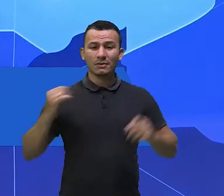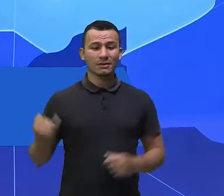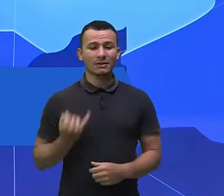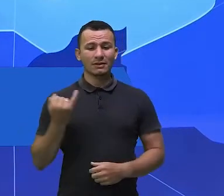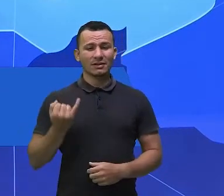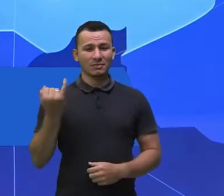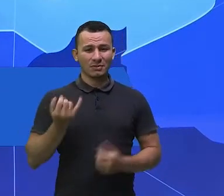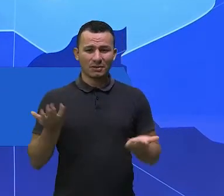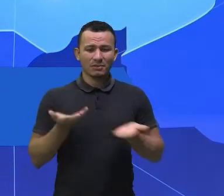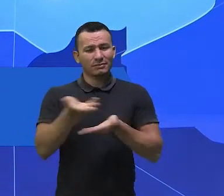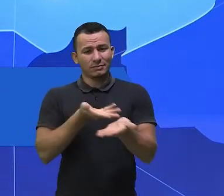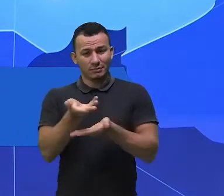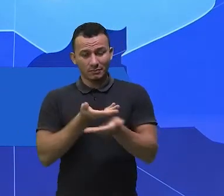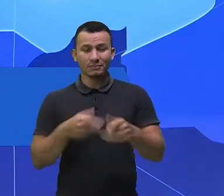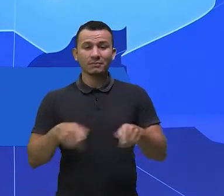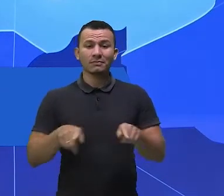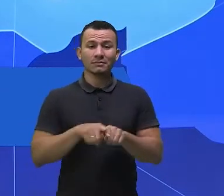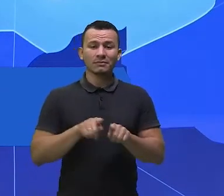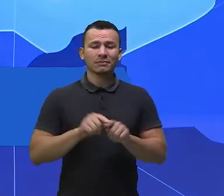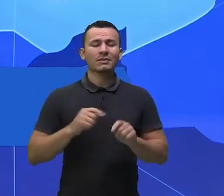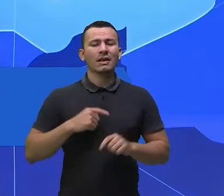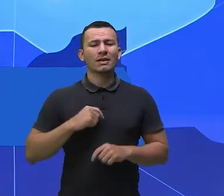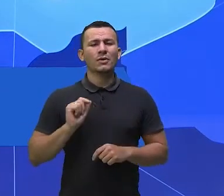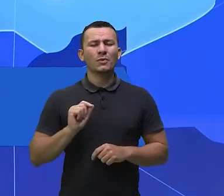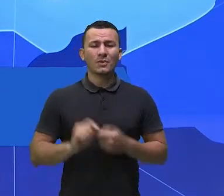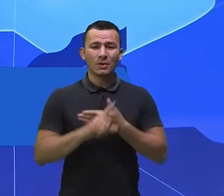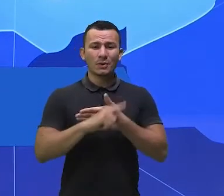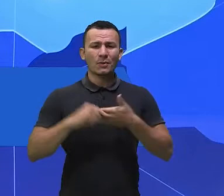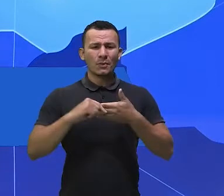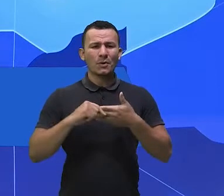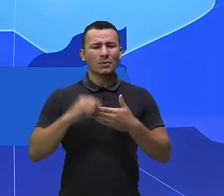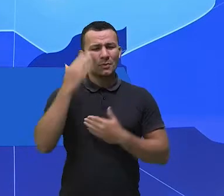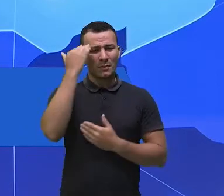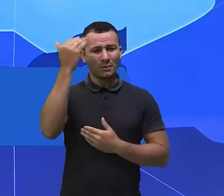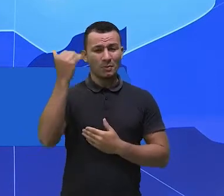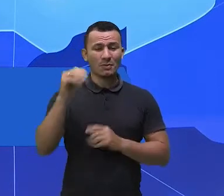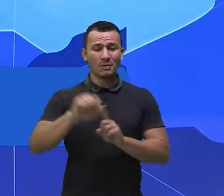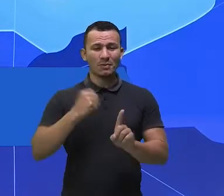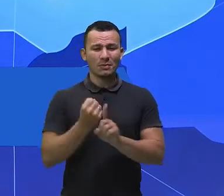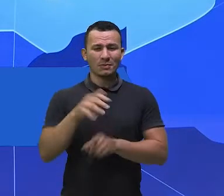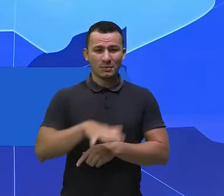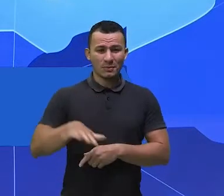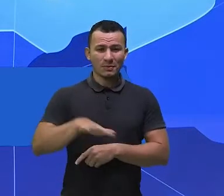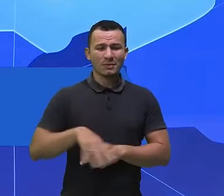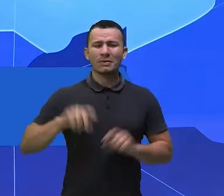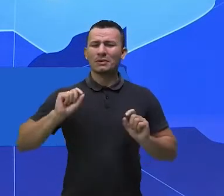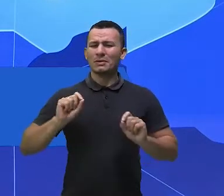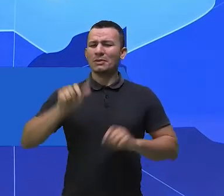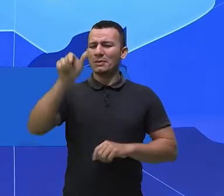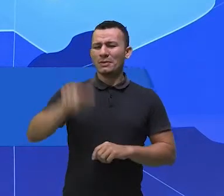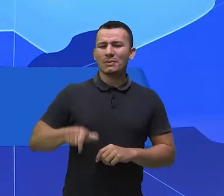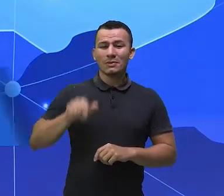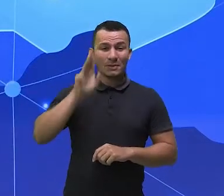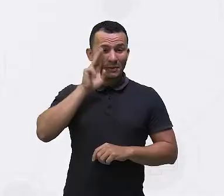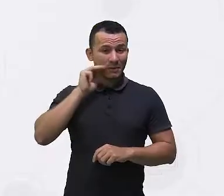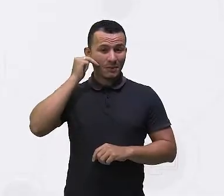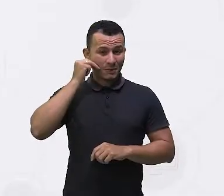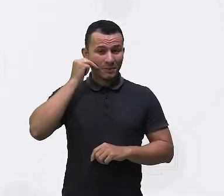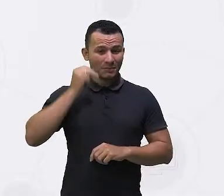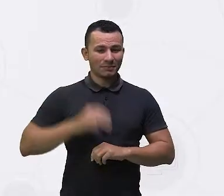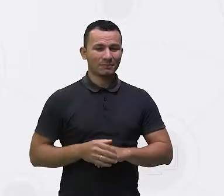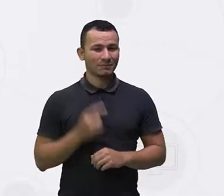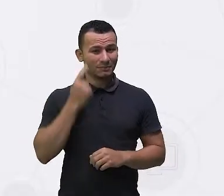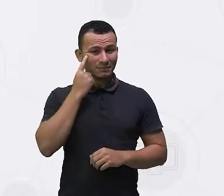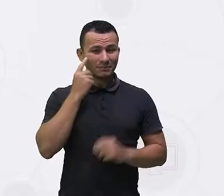para tratarmos e um autor clássico da Sociologia. Hoje nós falaremos de Karl Marx.